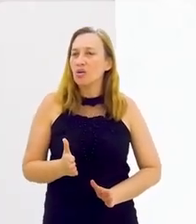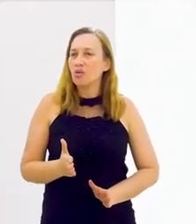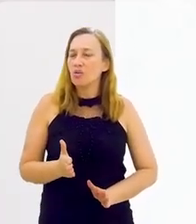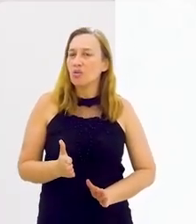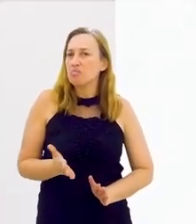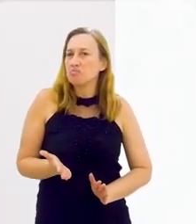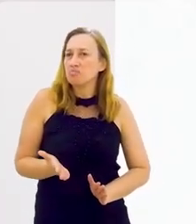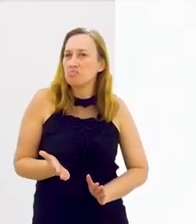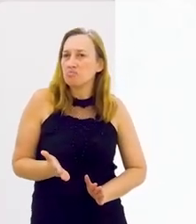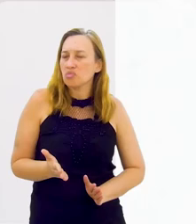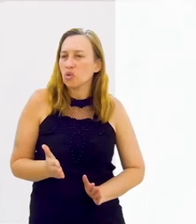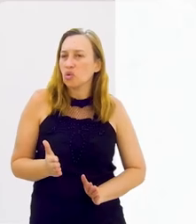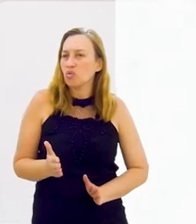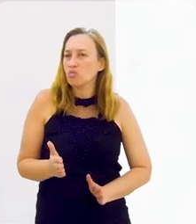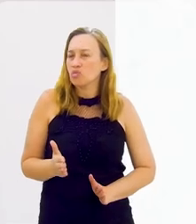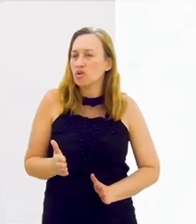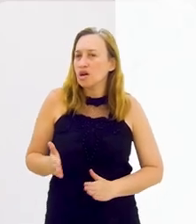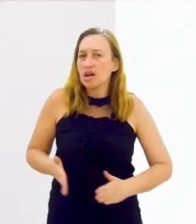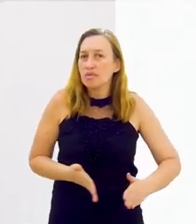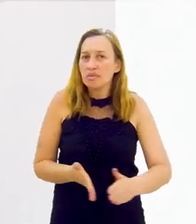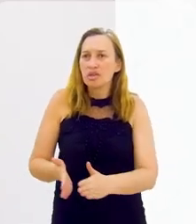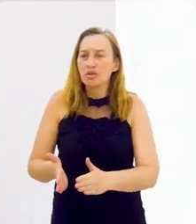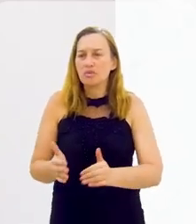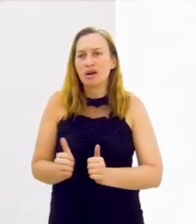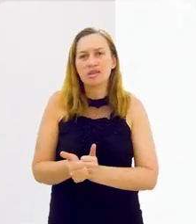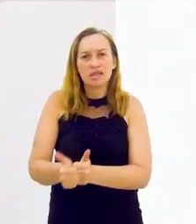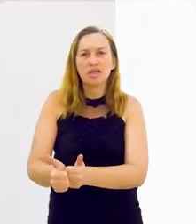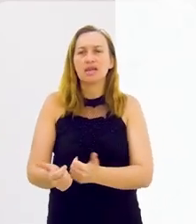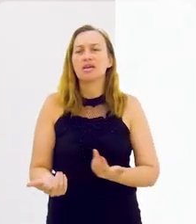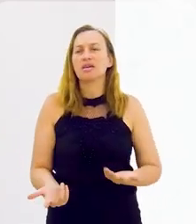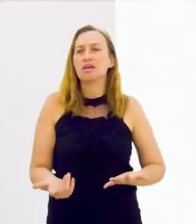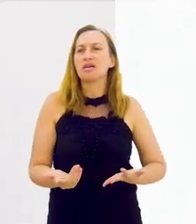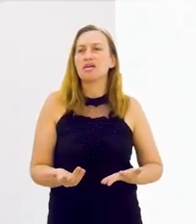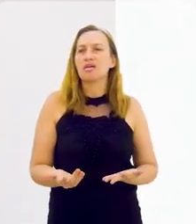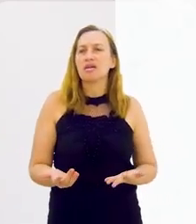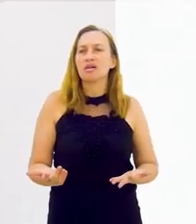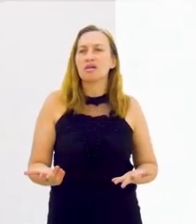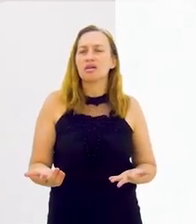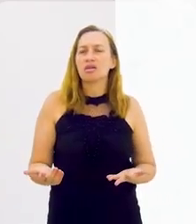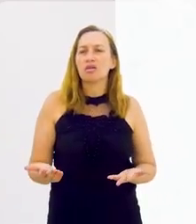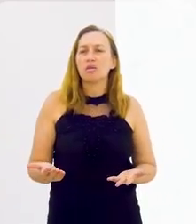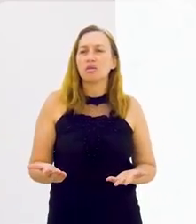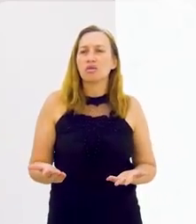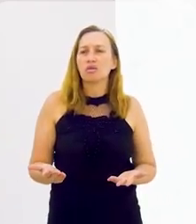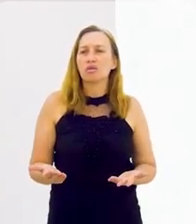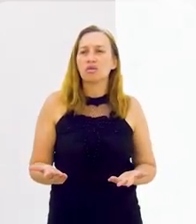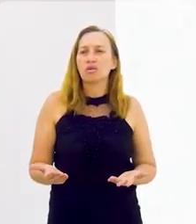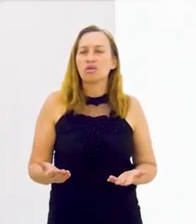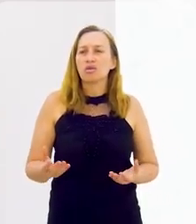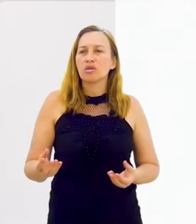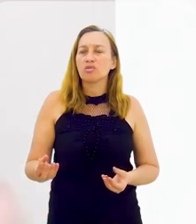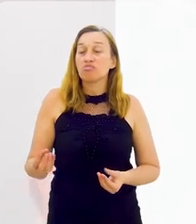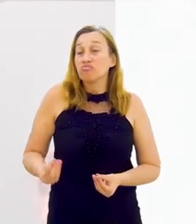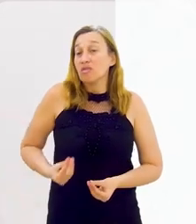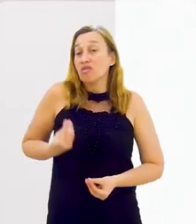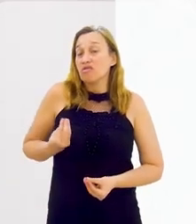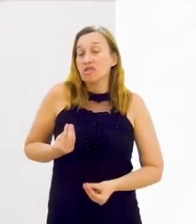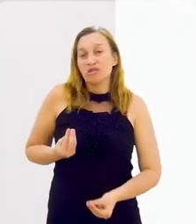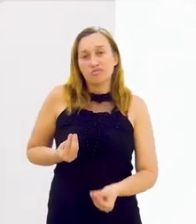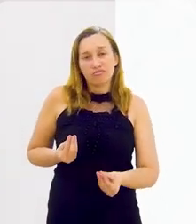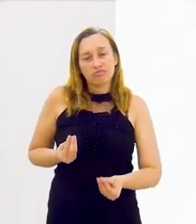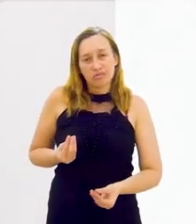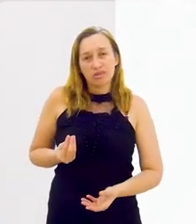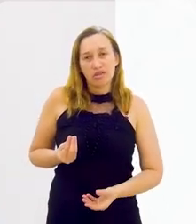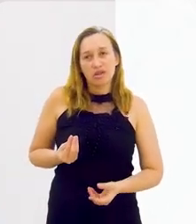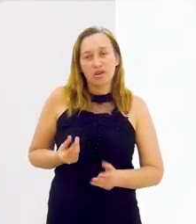tendências, digamos assim, e também com o que a vida dá pra gente,